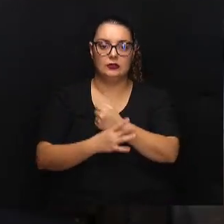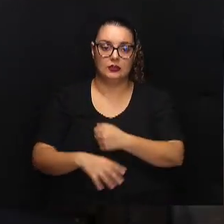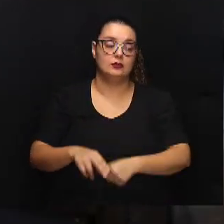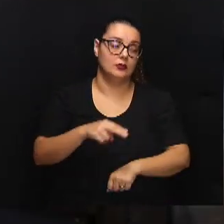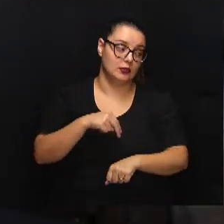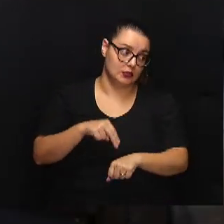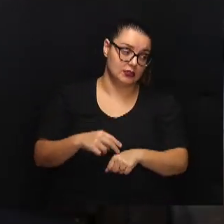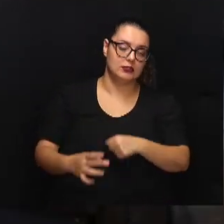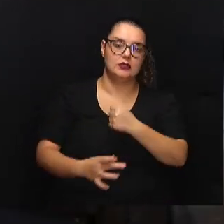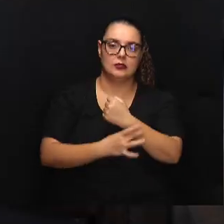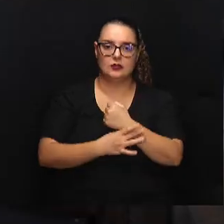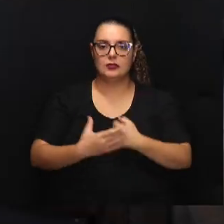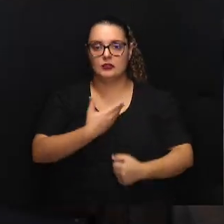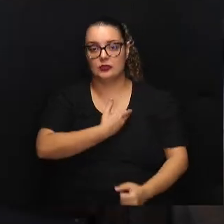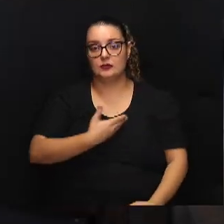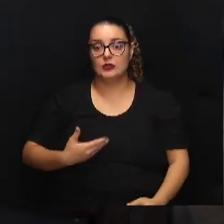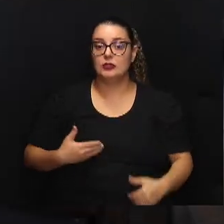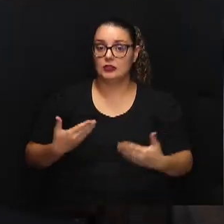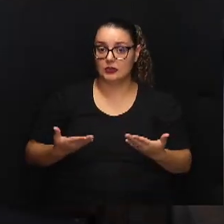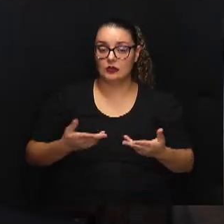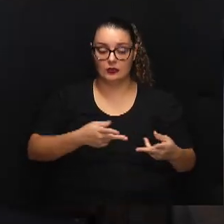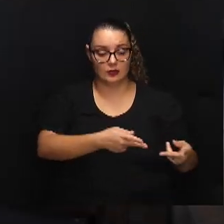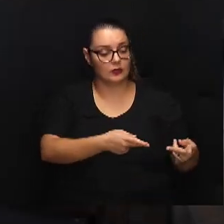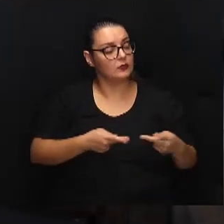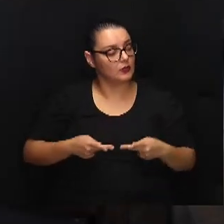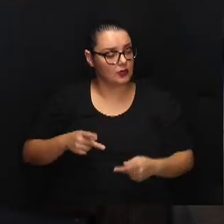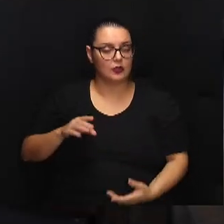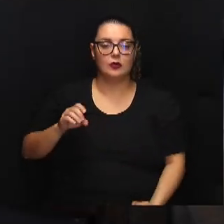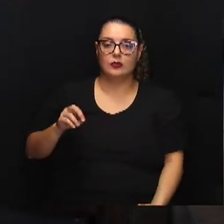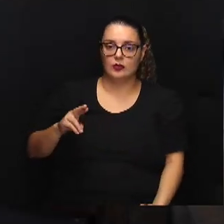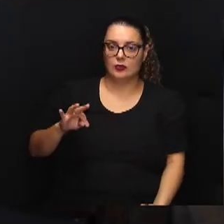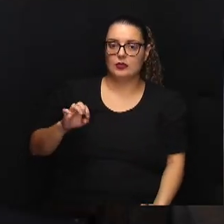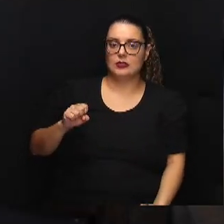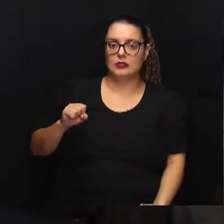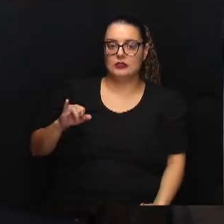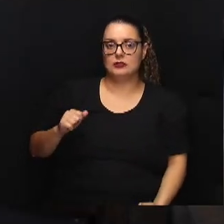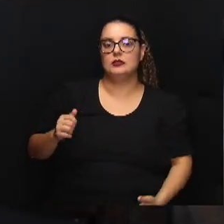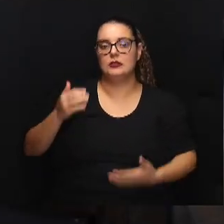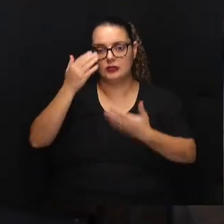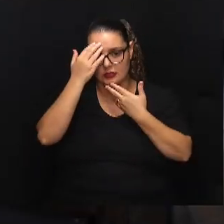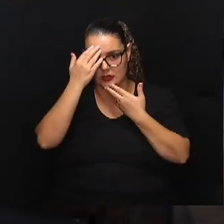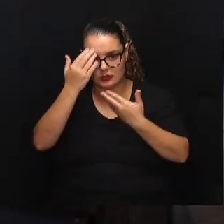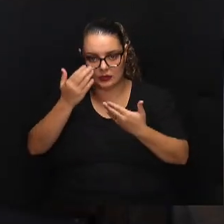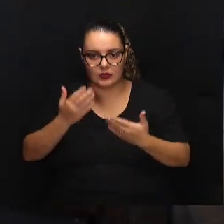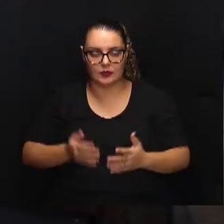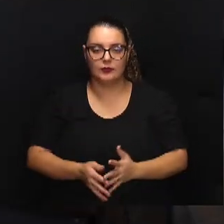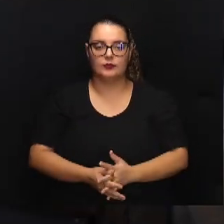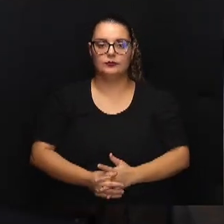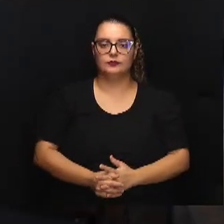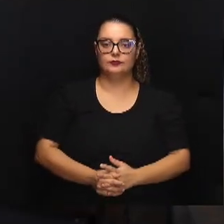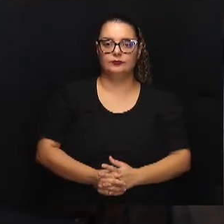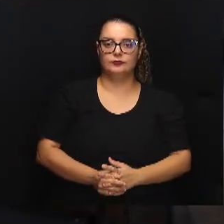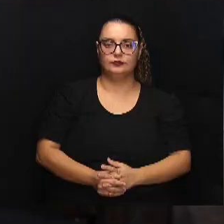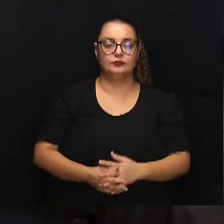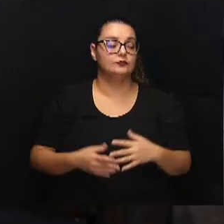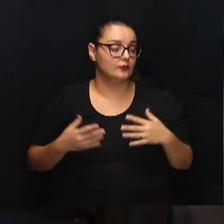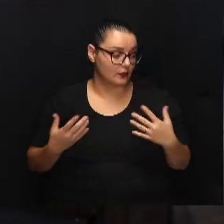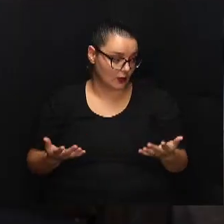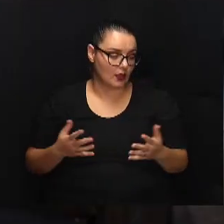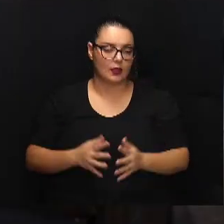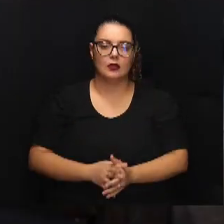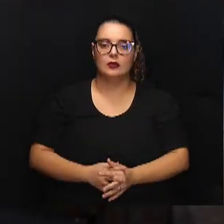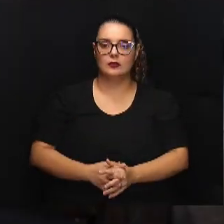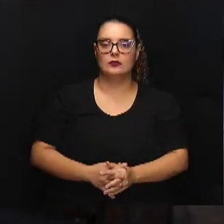segurança pública. Então foi uma visita de cortesia, eu quero até agradecer, né, por